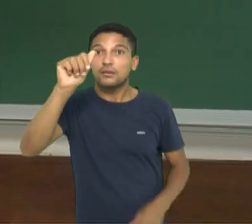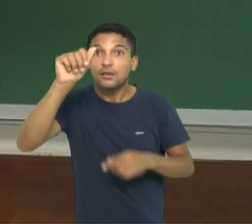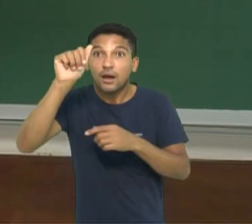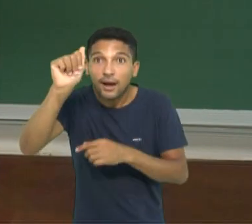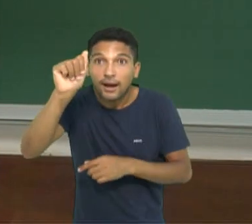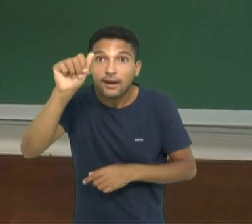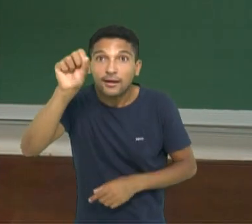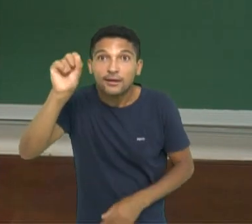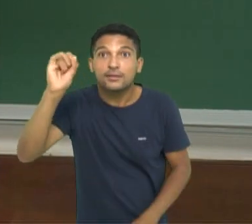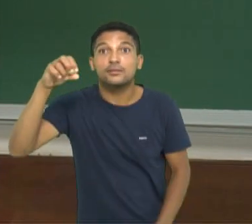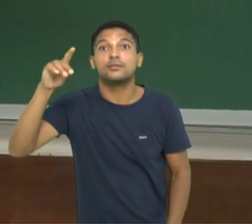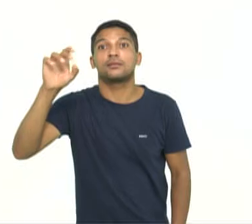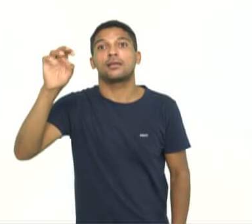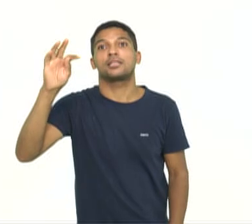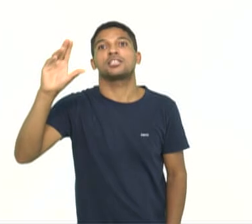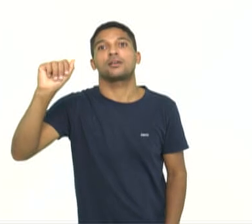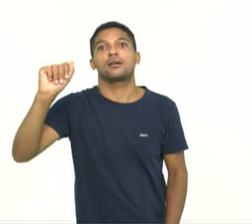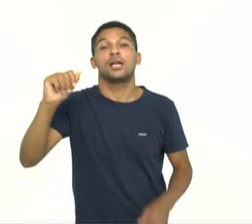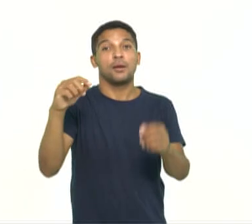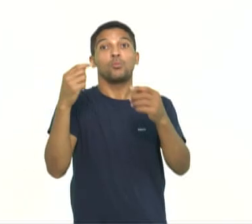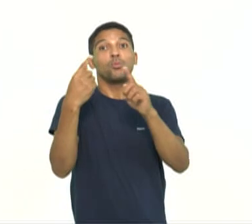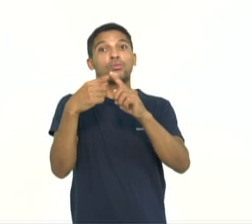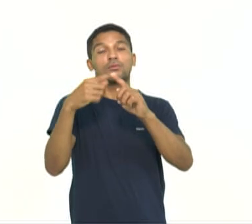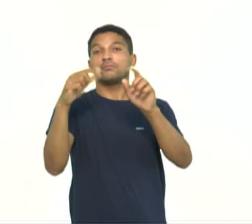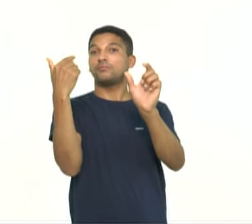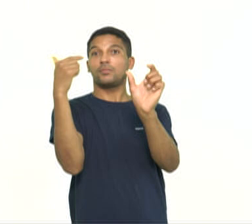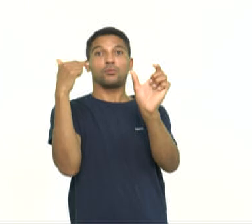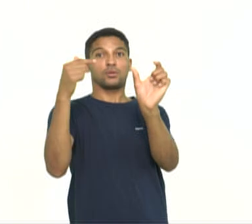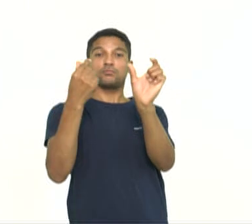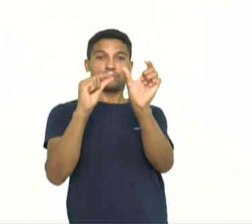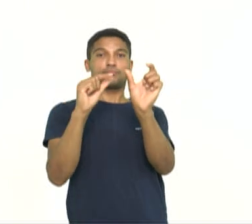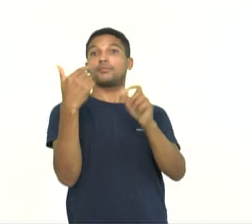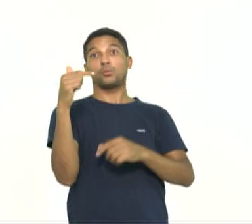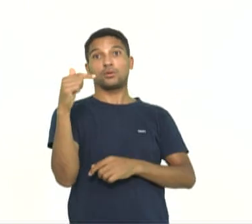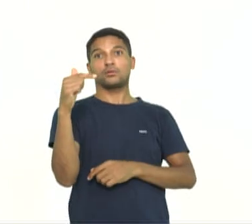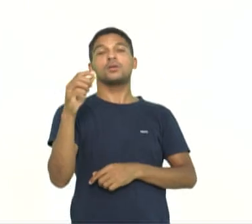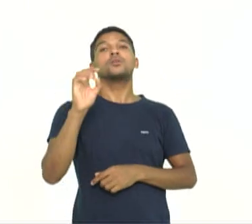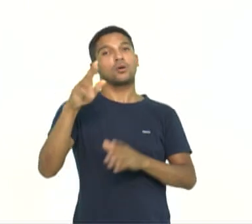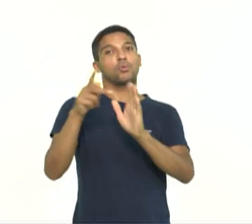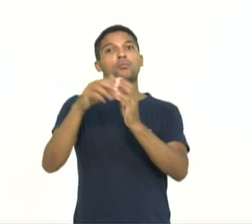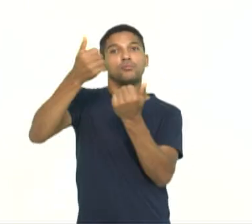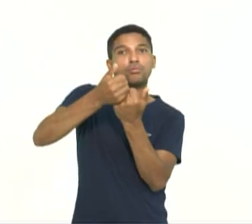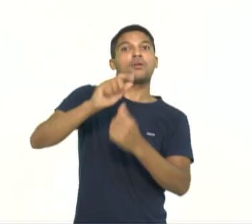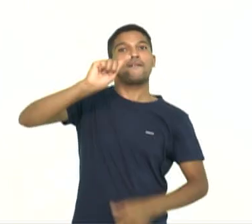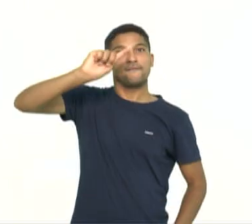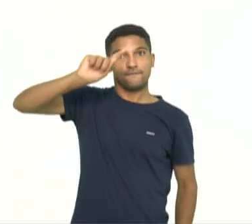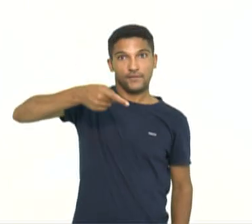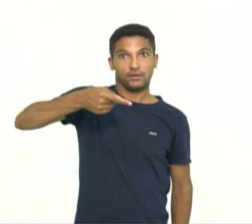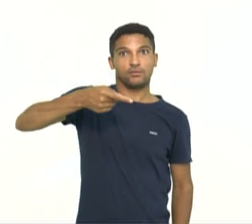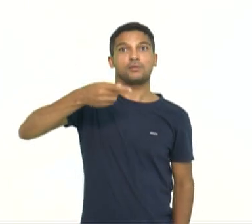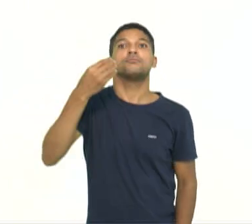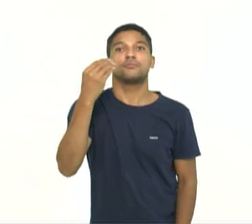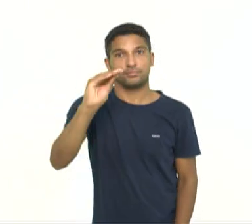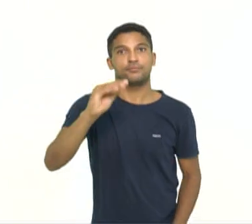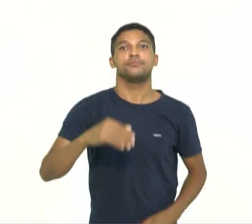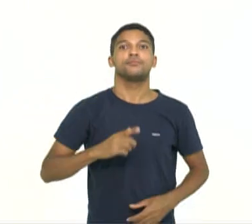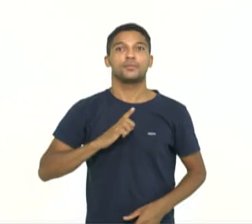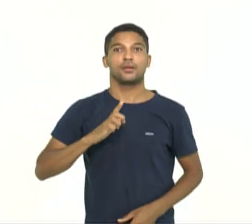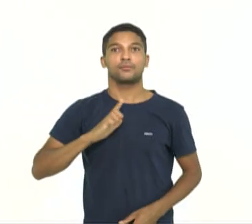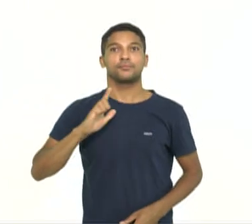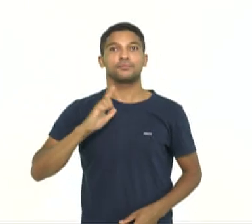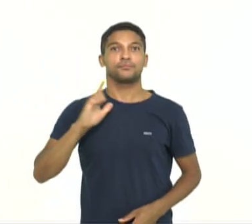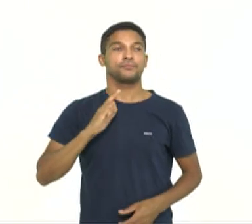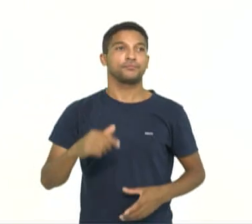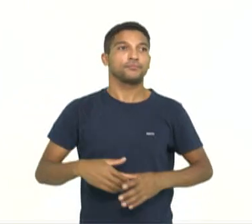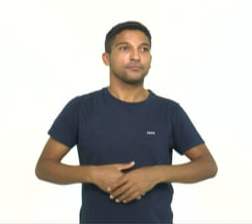conjunção temos a vírgula, né? E essa frase, ela pode ser dividida em duas outras frases, né? Então, eu poderia ter